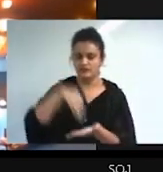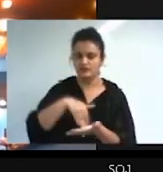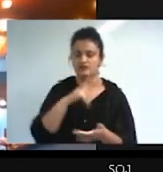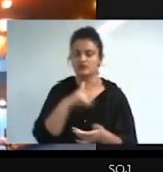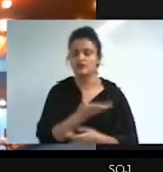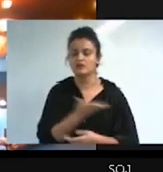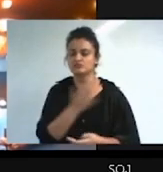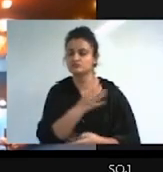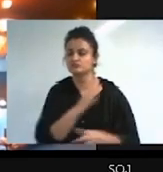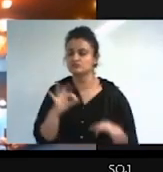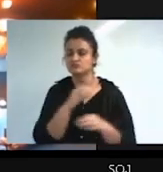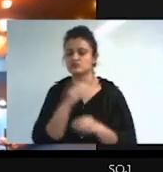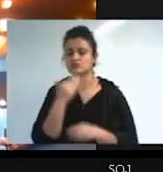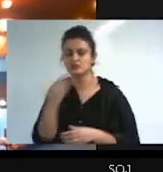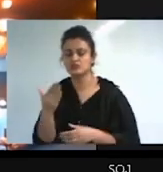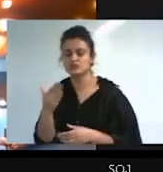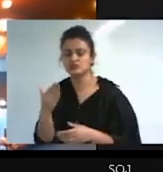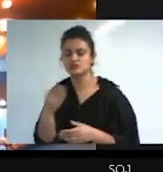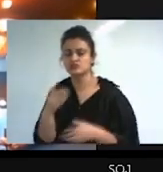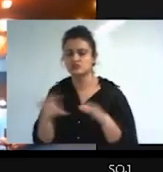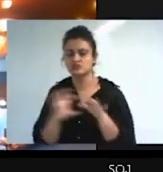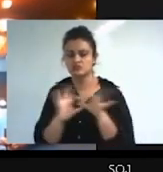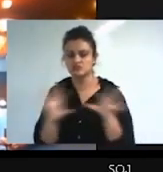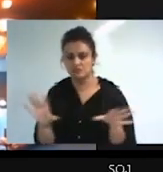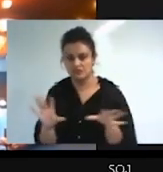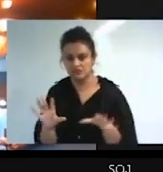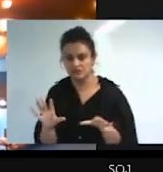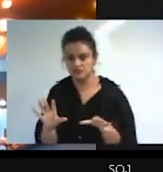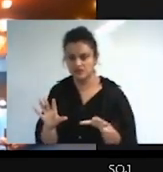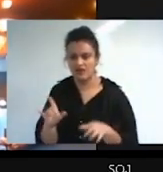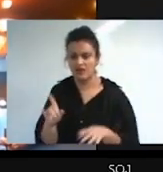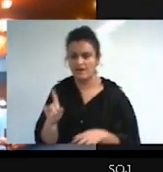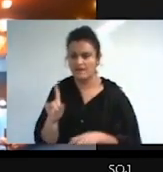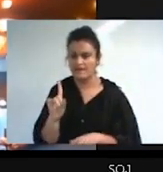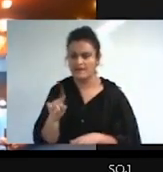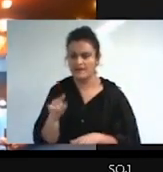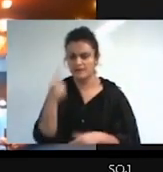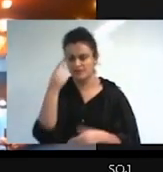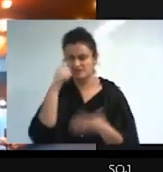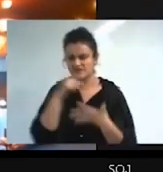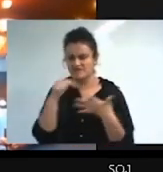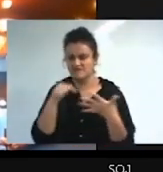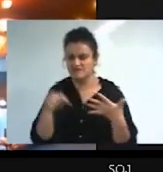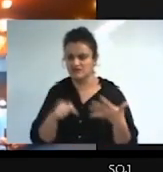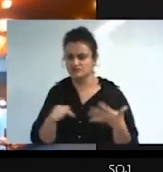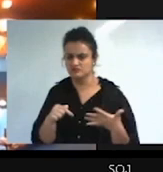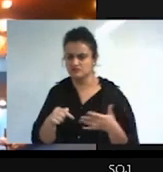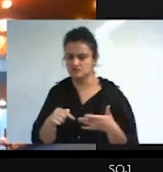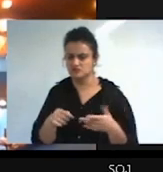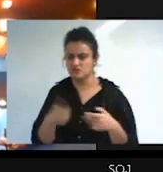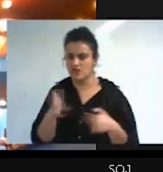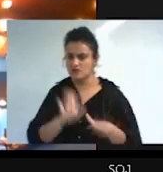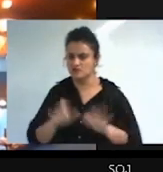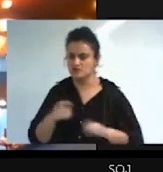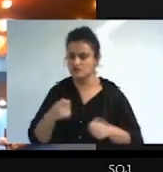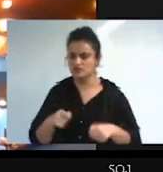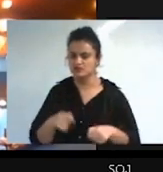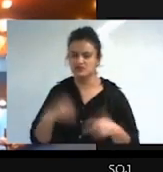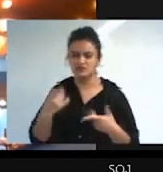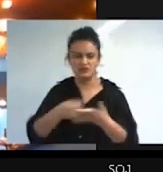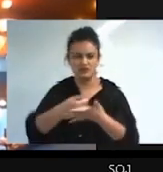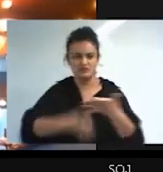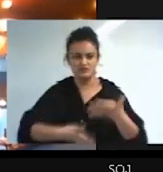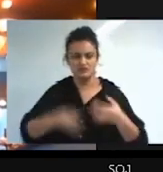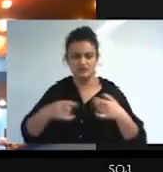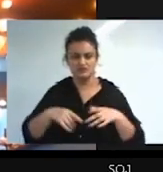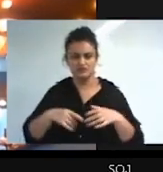fundamentação idônea. Segundo o ministro, a imposição de medidas diversas da prisão também exige comprovação específica